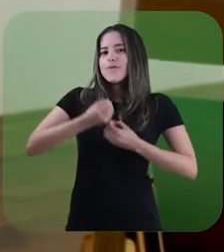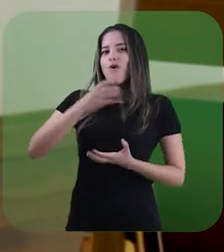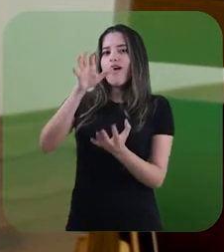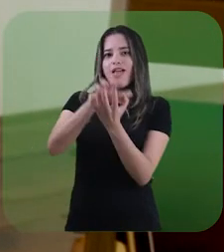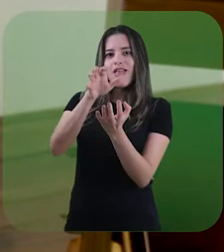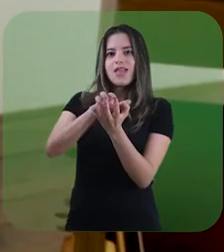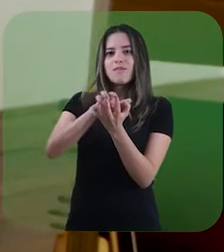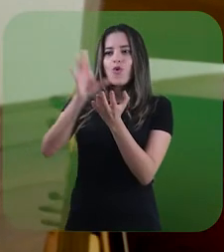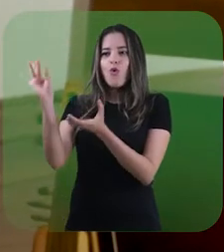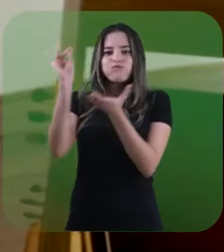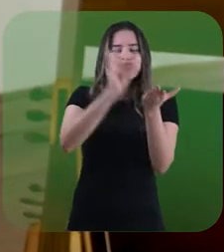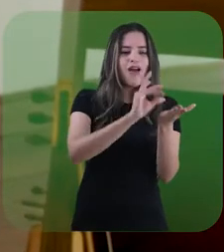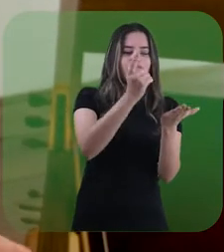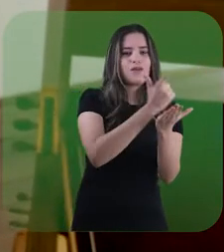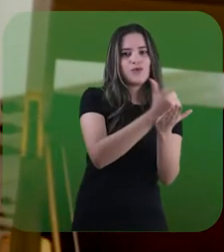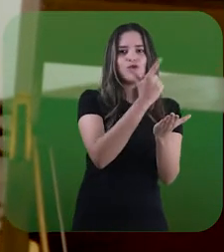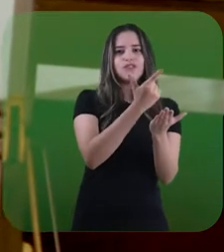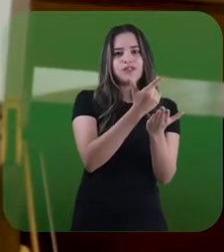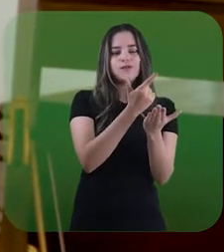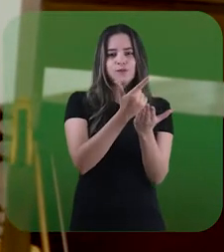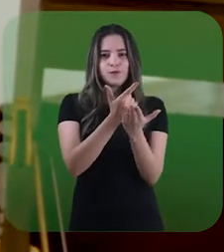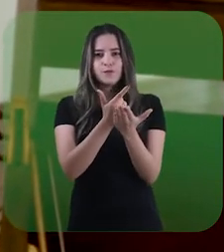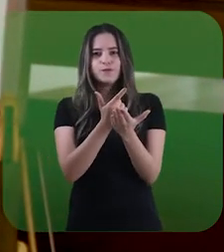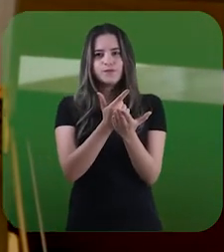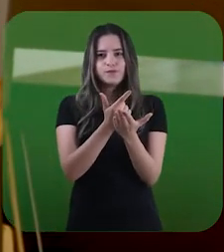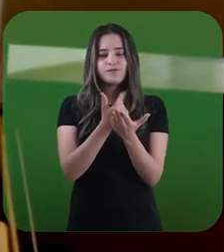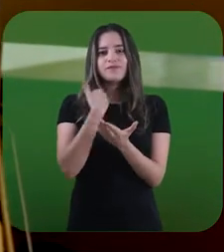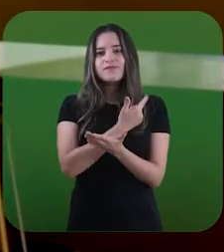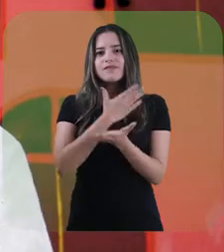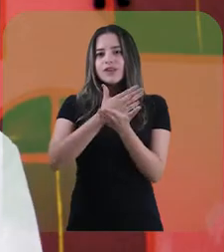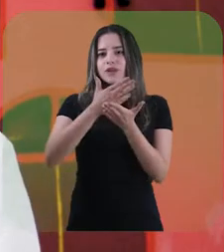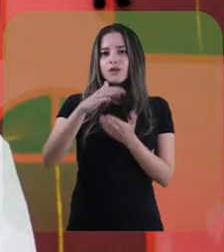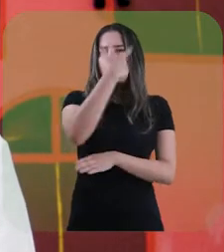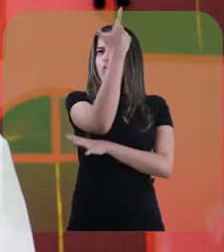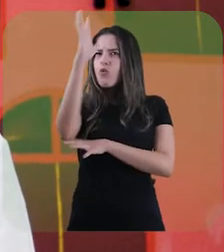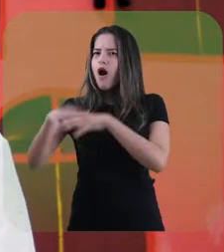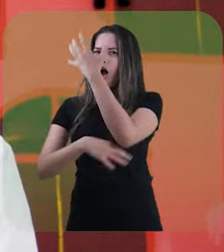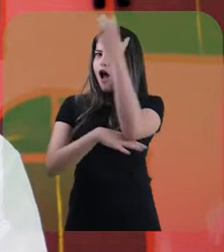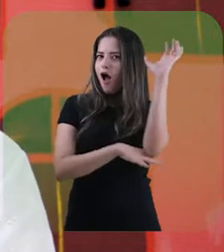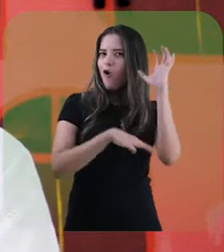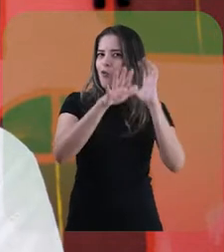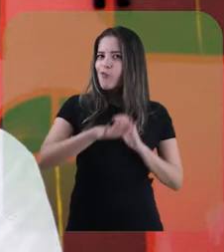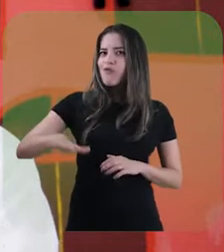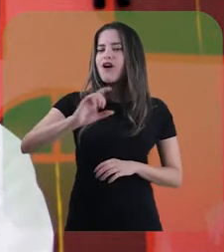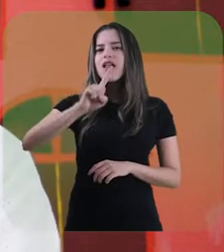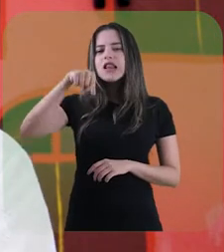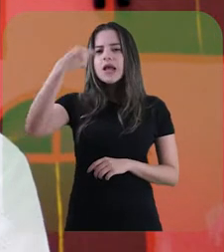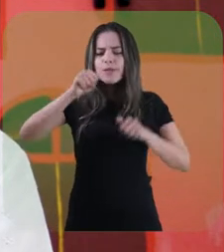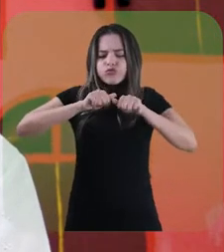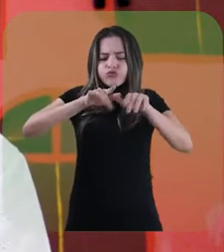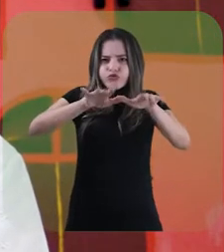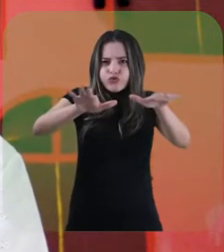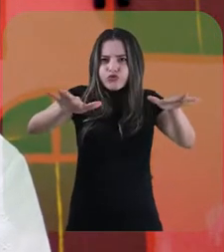porque não tinha nos livros e a gente queria poetas que não estavam nos livros A gente conversou com Zona da Mata depois